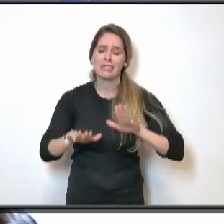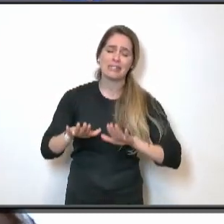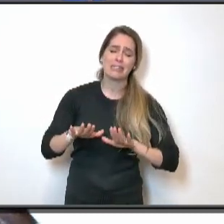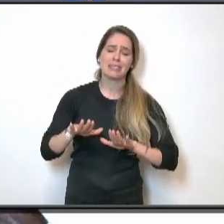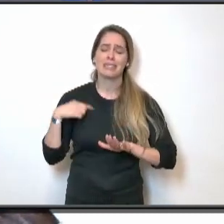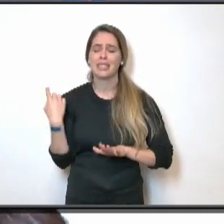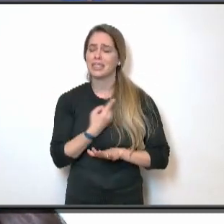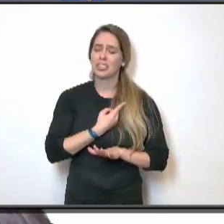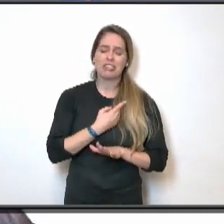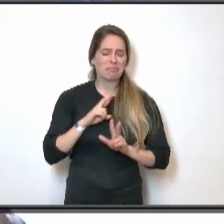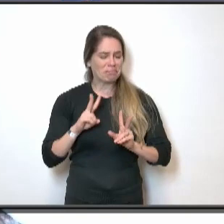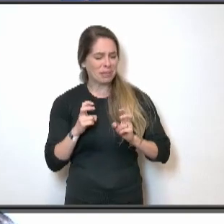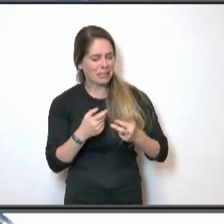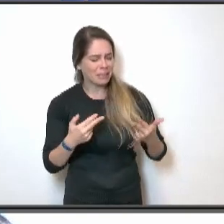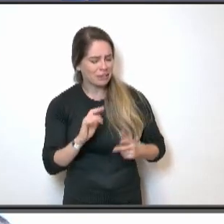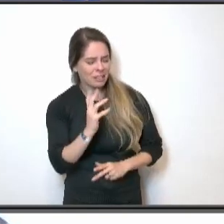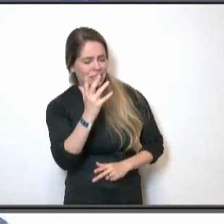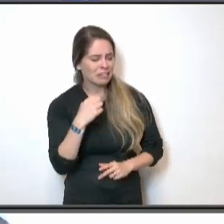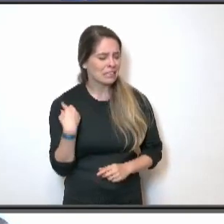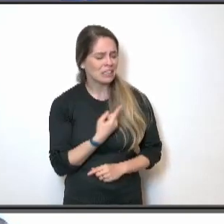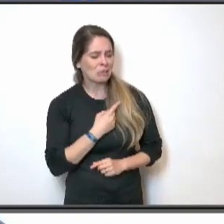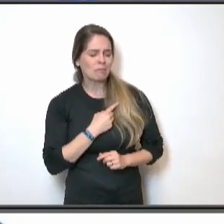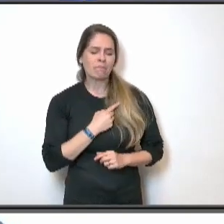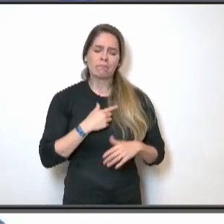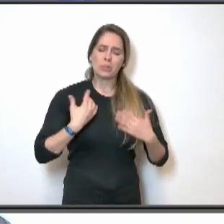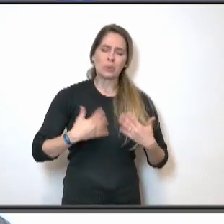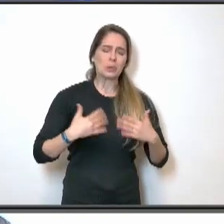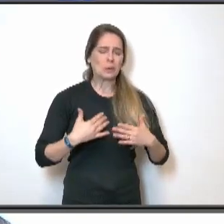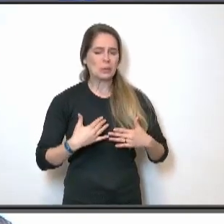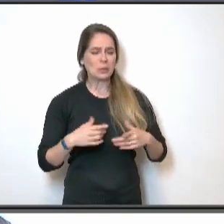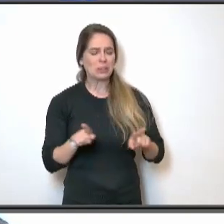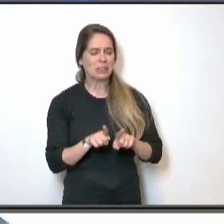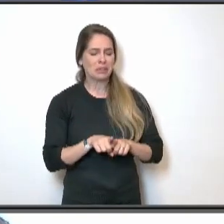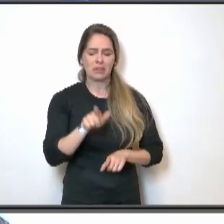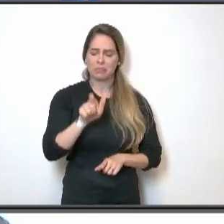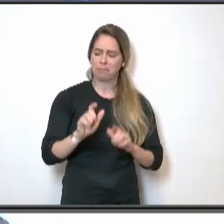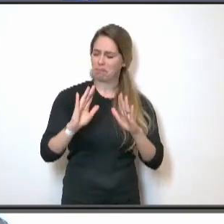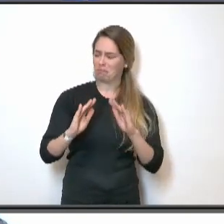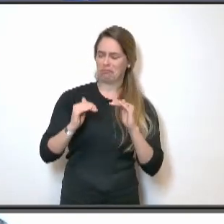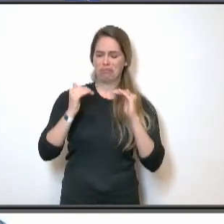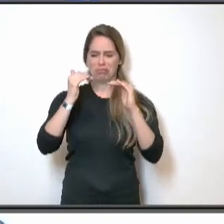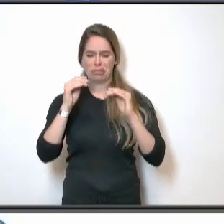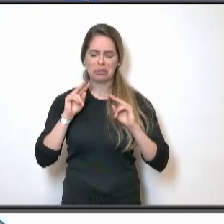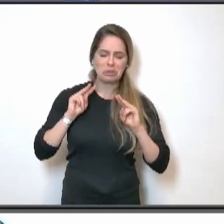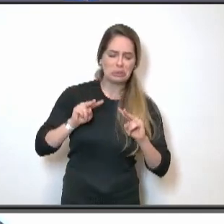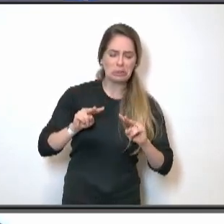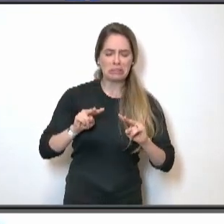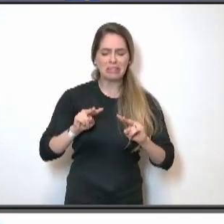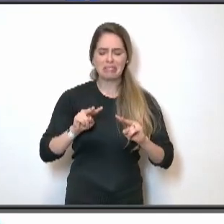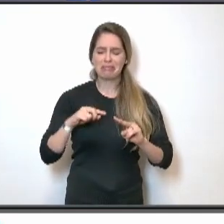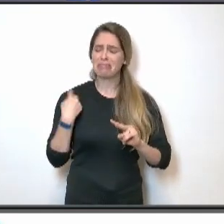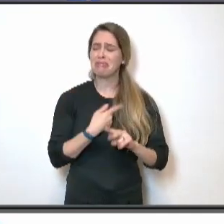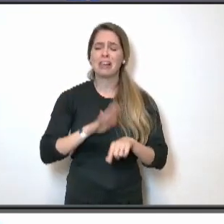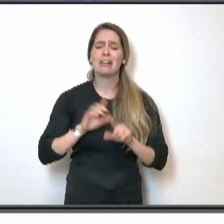para as circunstâncias. Nós olhamos para os gigantes, Senhor. Nós